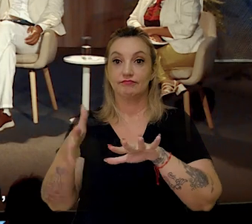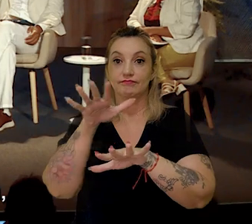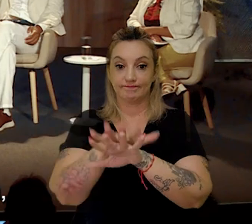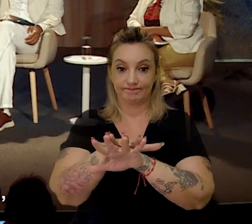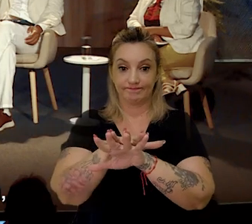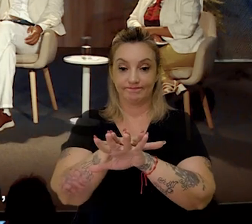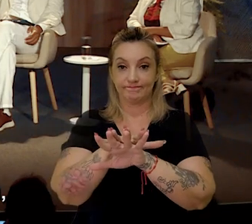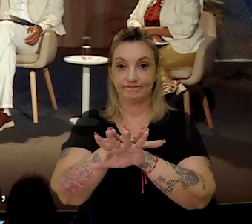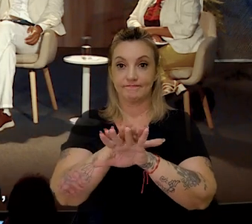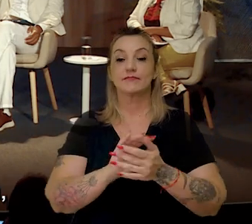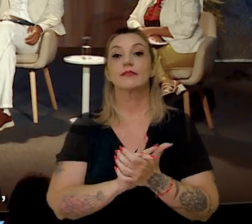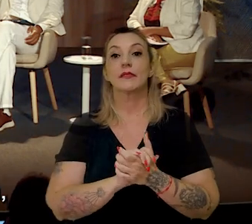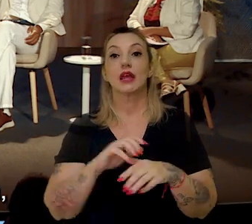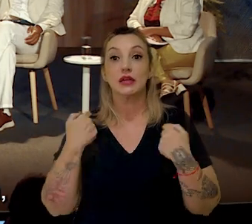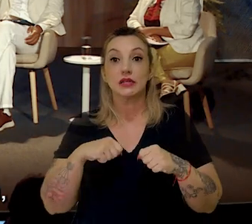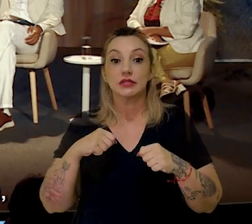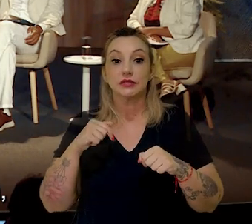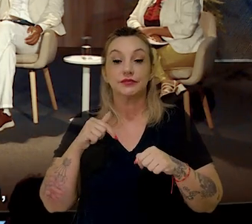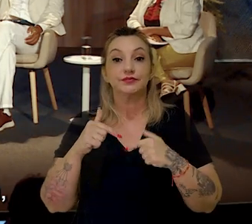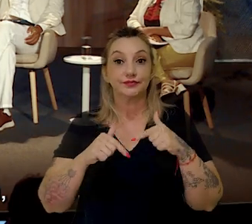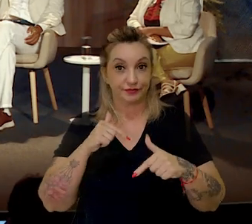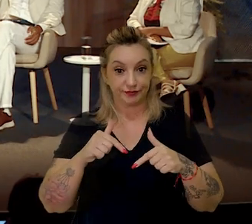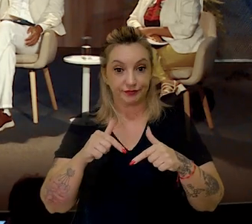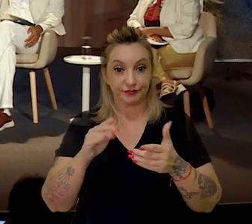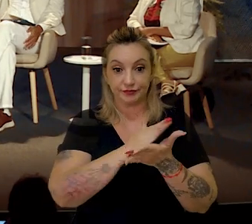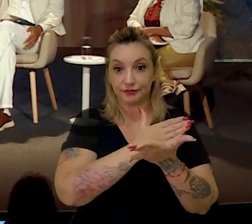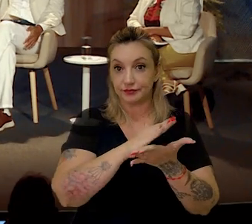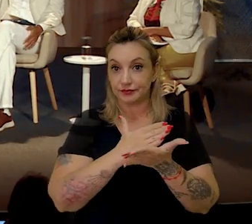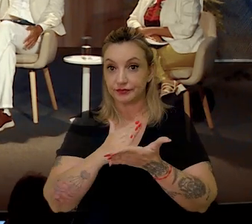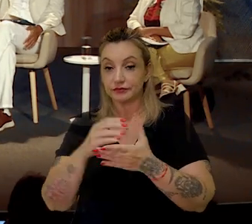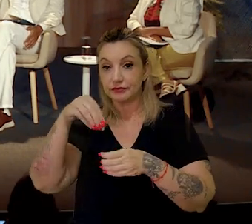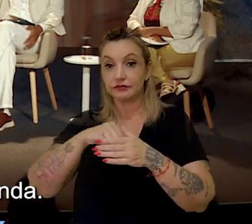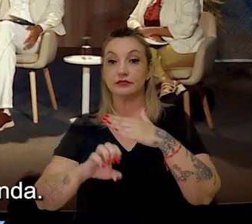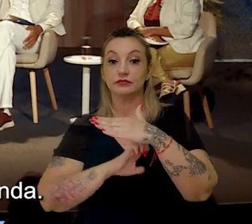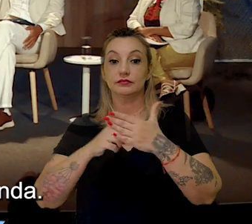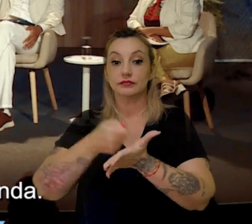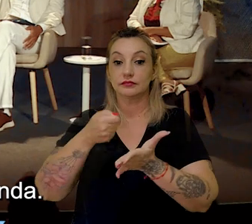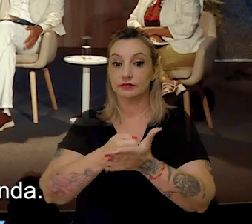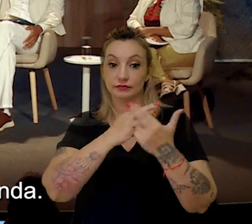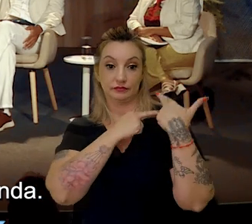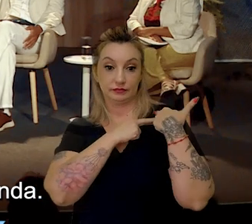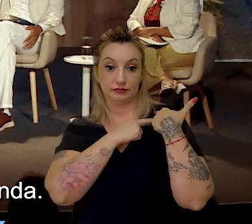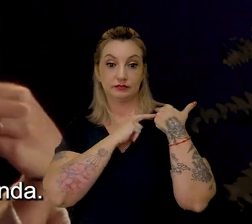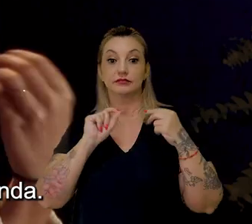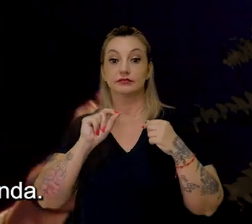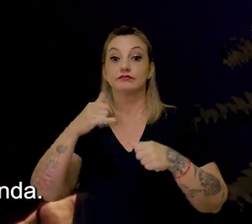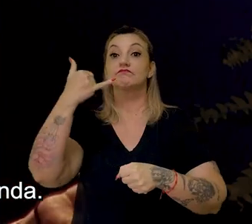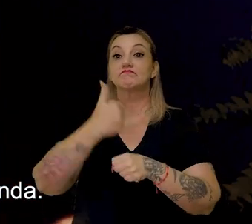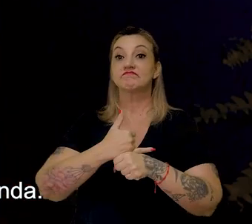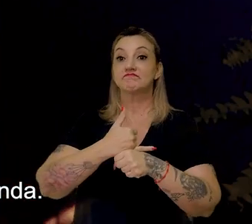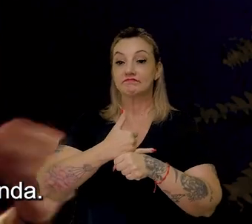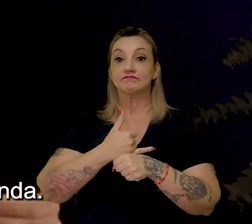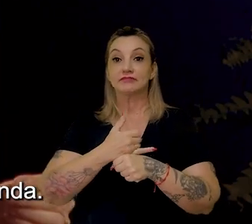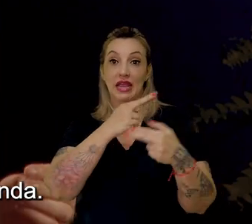em suas caixinhas e assim a gente precisa trabalhar em ter em caixinhas dentro da empresa porque a gente precisa garantir uma responsabilização e que alguém seja